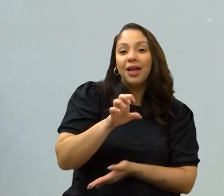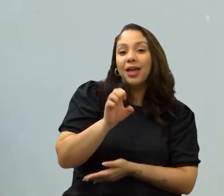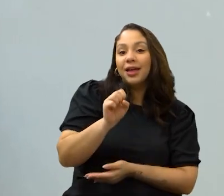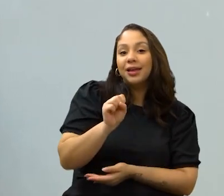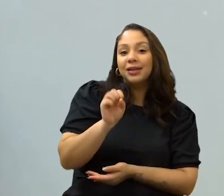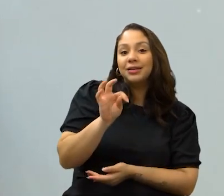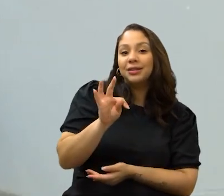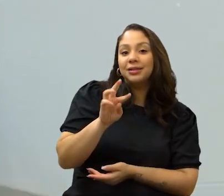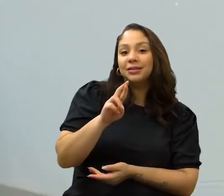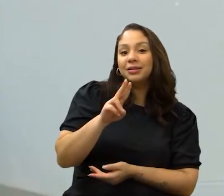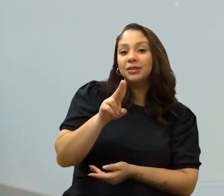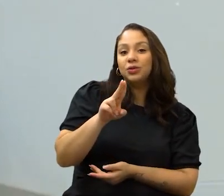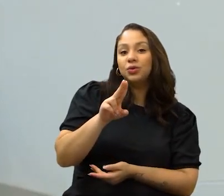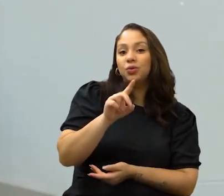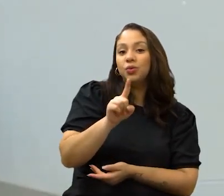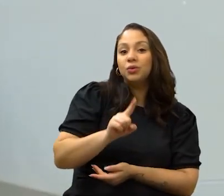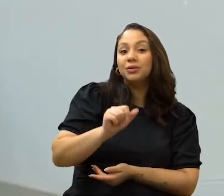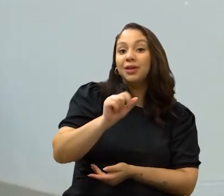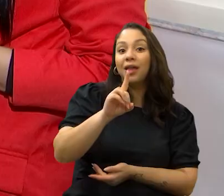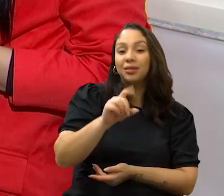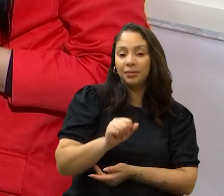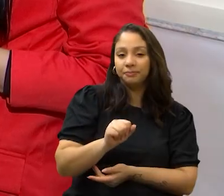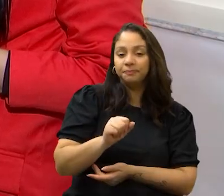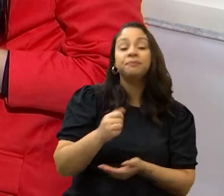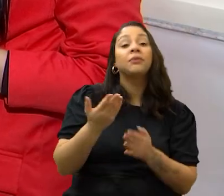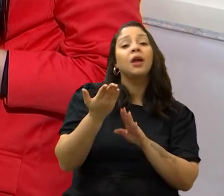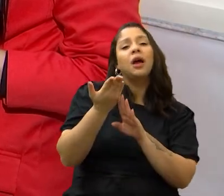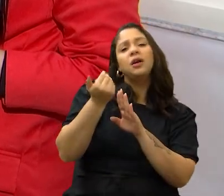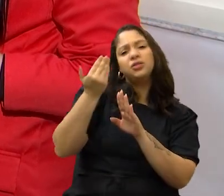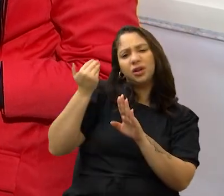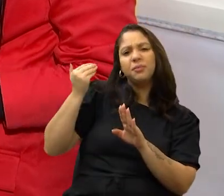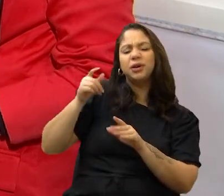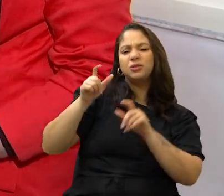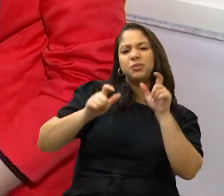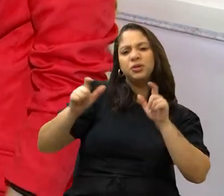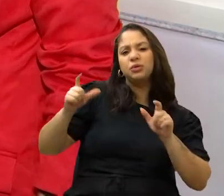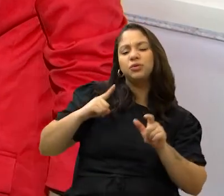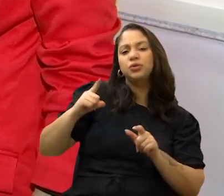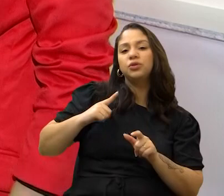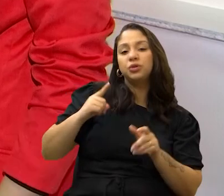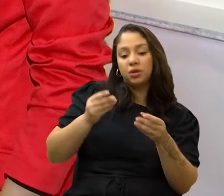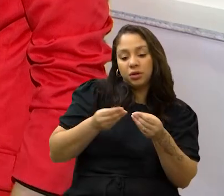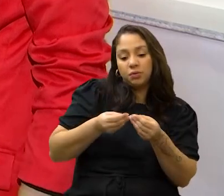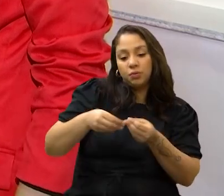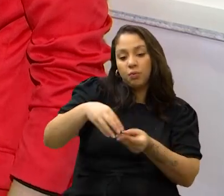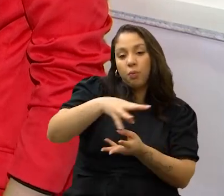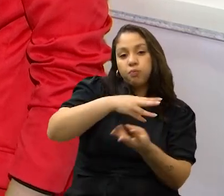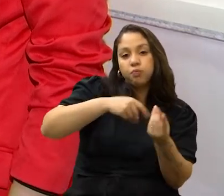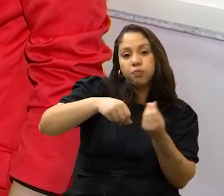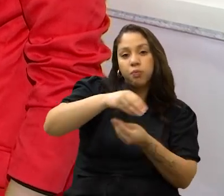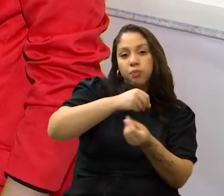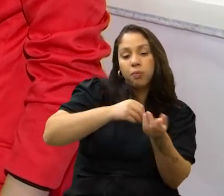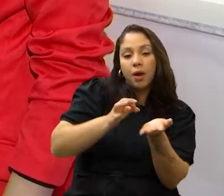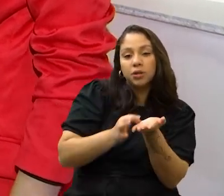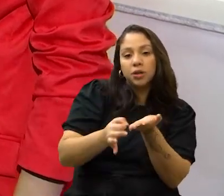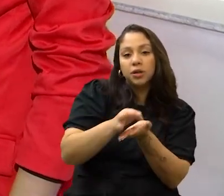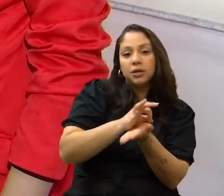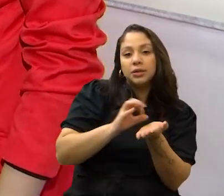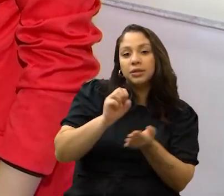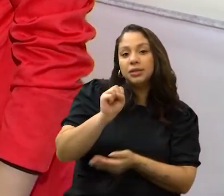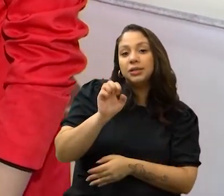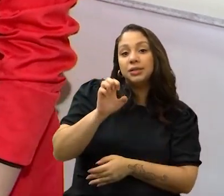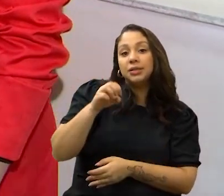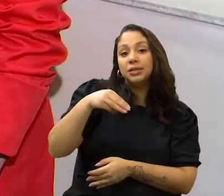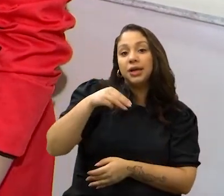extrusada, né? Antigamente, há anos atrás, o pessoal tinha muito o hábito de alimentar com mix de semente,